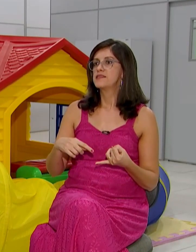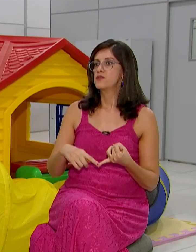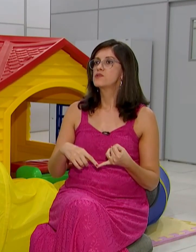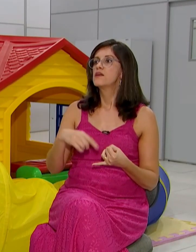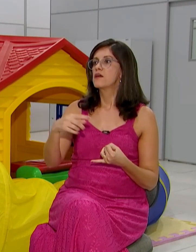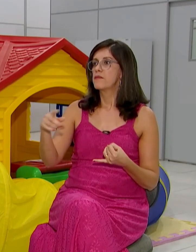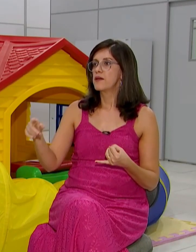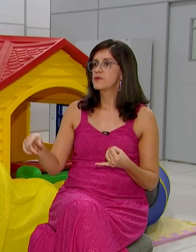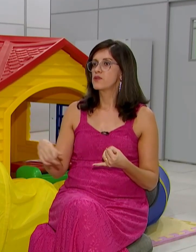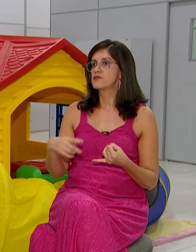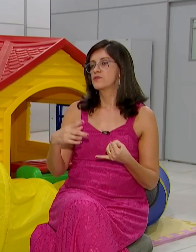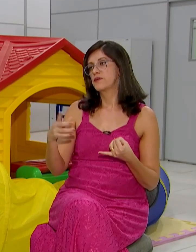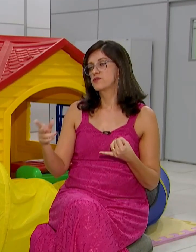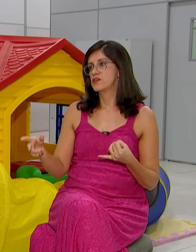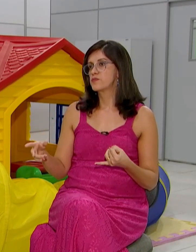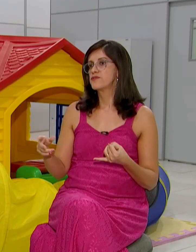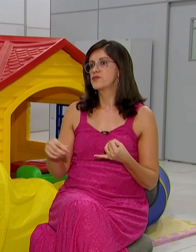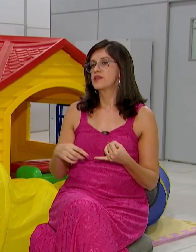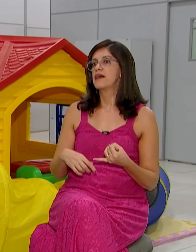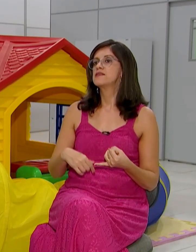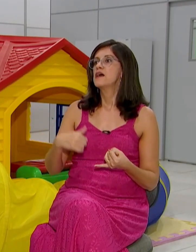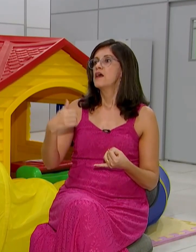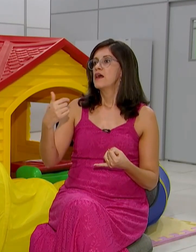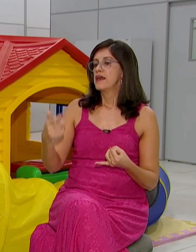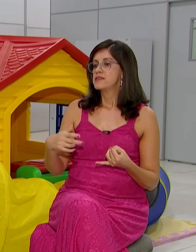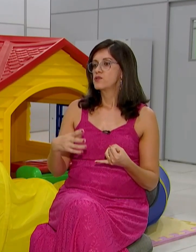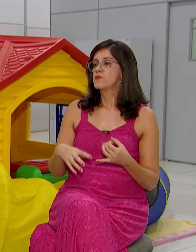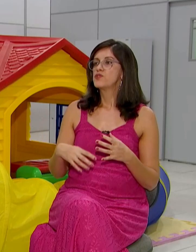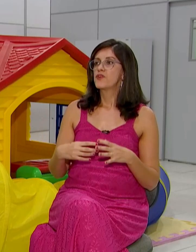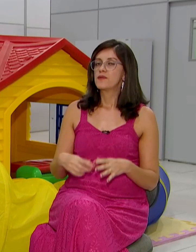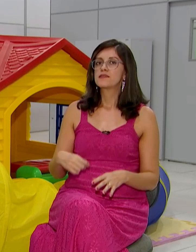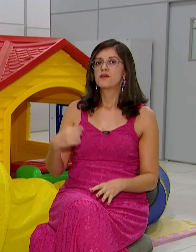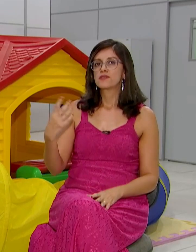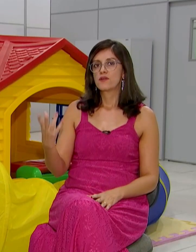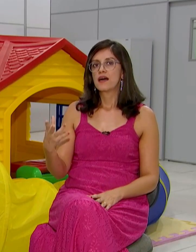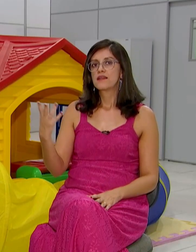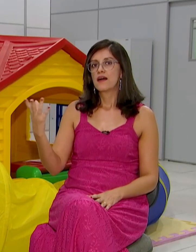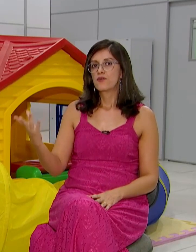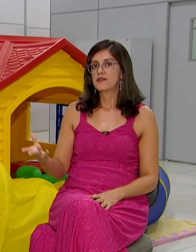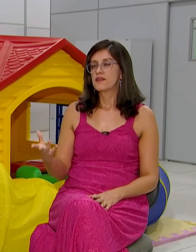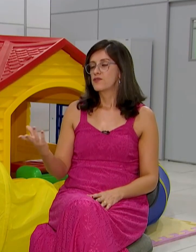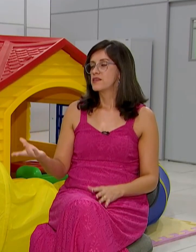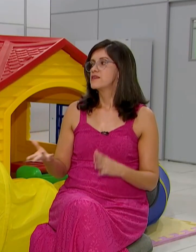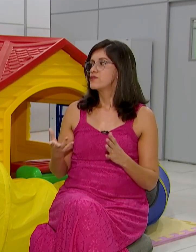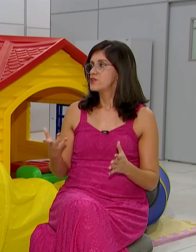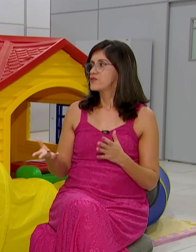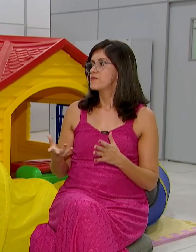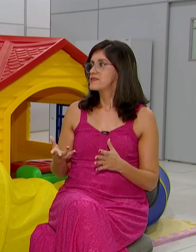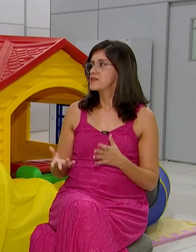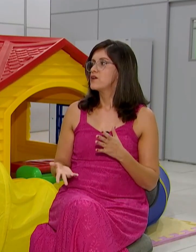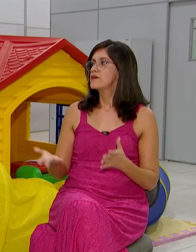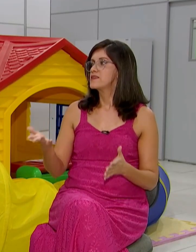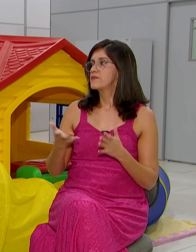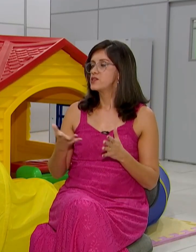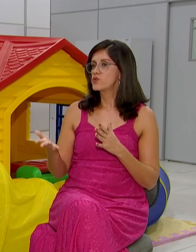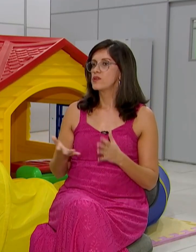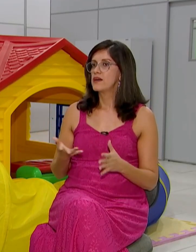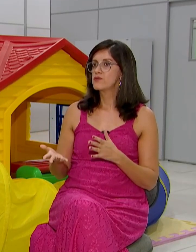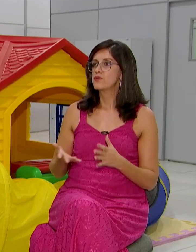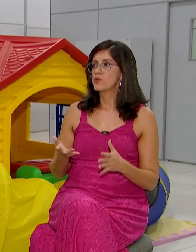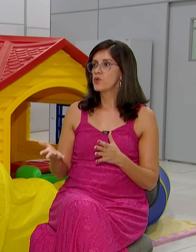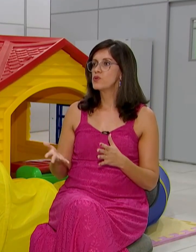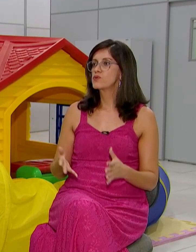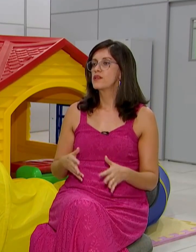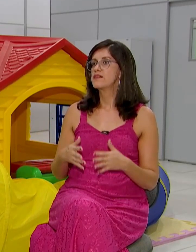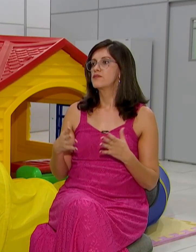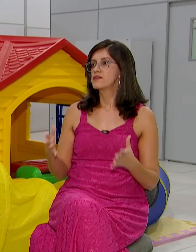que são oferecidos também pelos nossos profissionais. Esses grupos de formação são lá da Coordenadoria Setorial de Formação, mas sempre